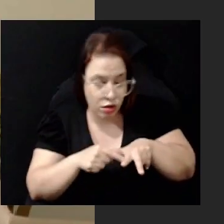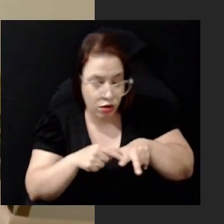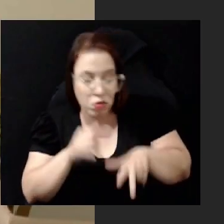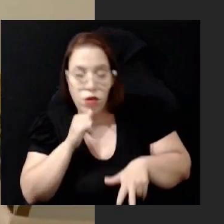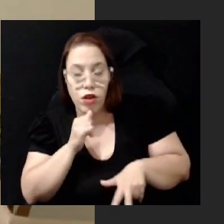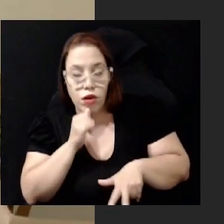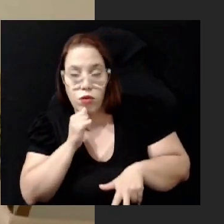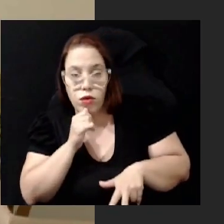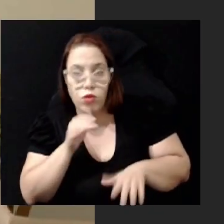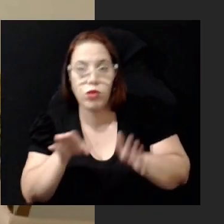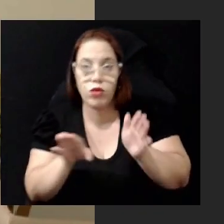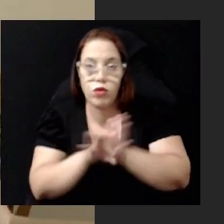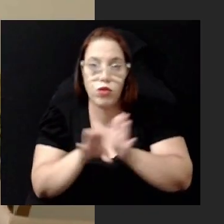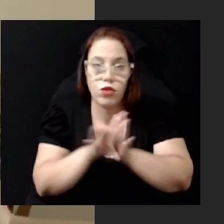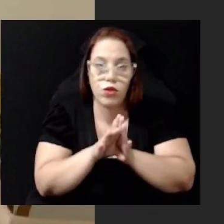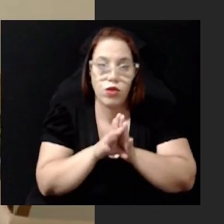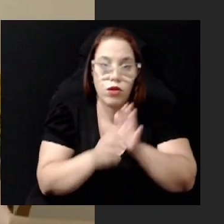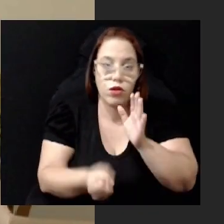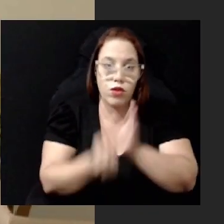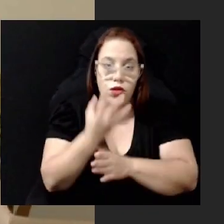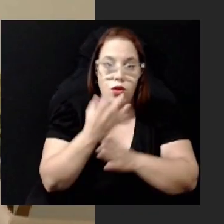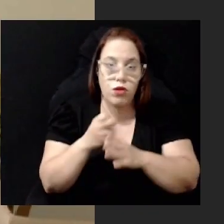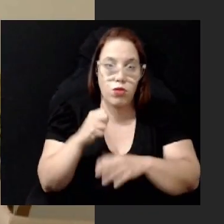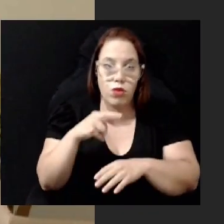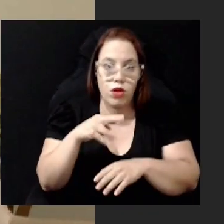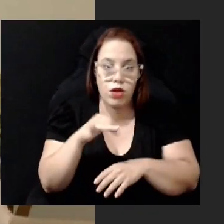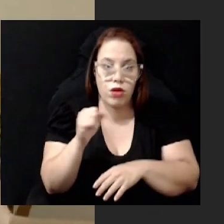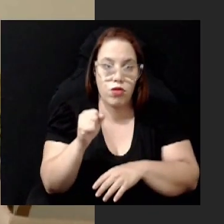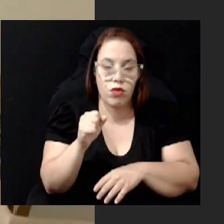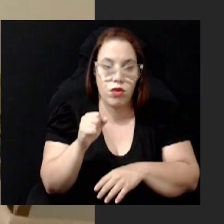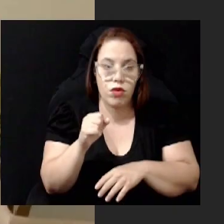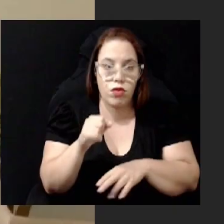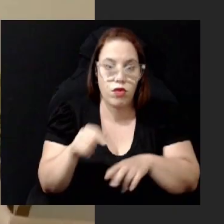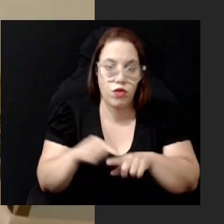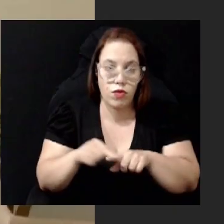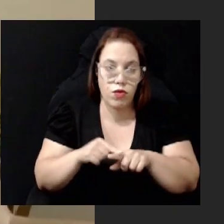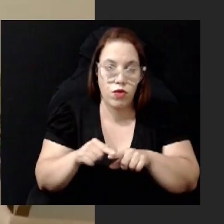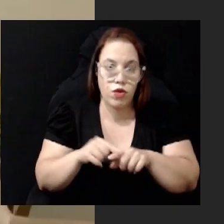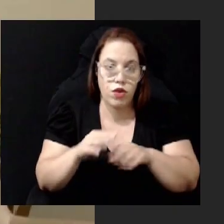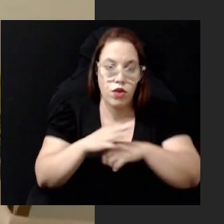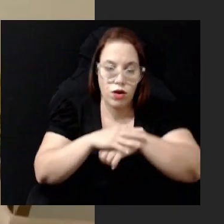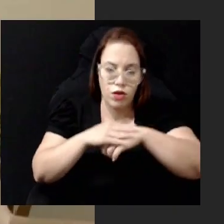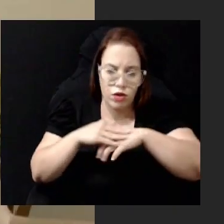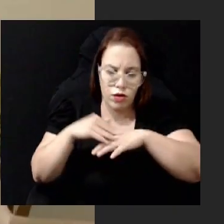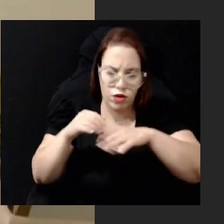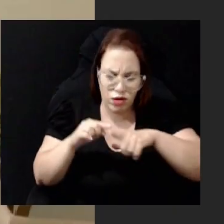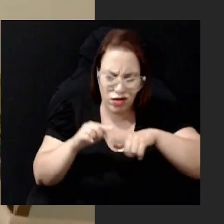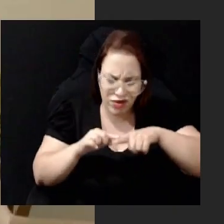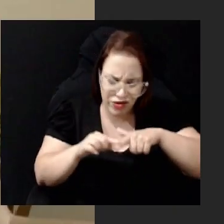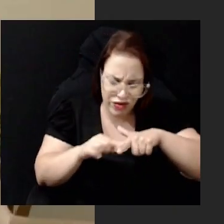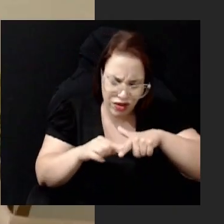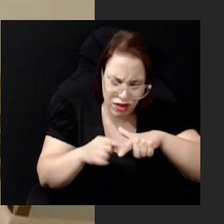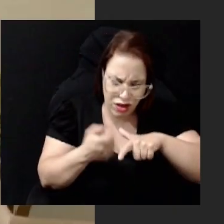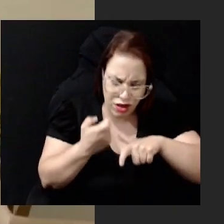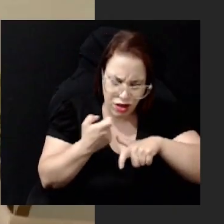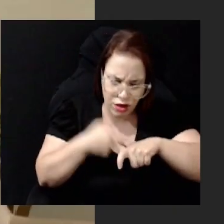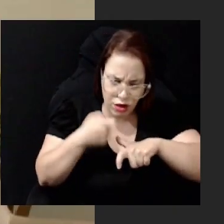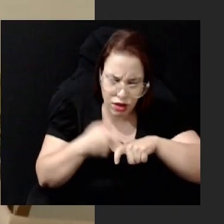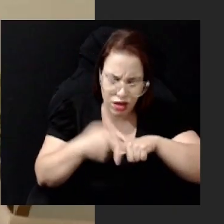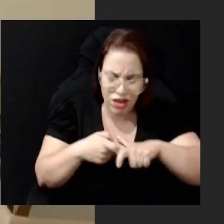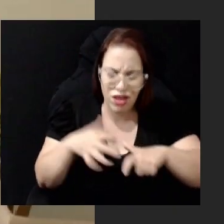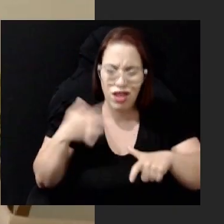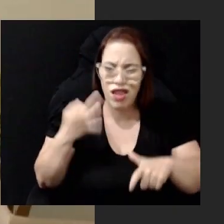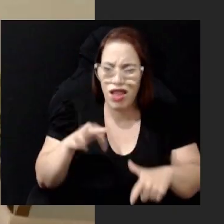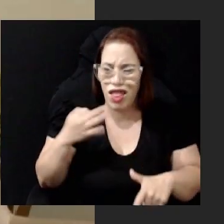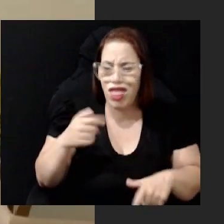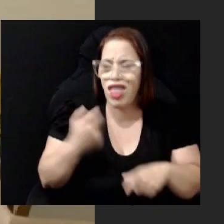e pode chegar ao surgimento de uma massa, uma tumoração. Quando você passa a mão naquele osso que a criança